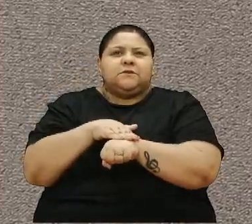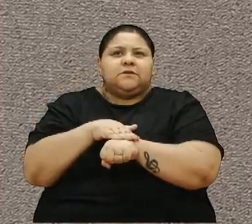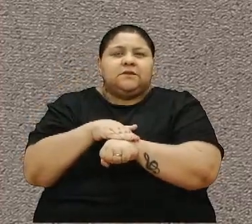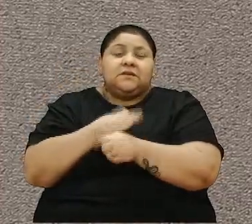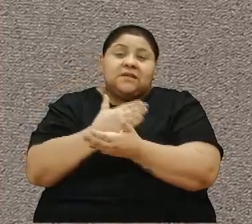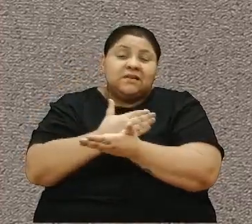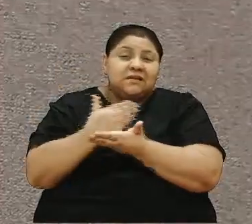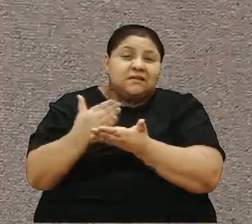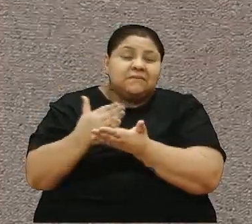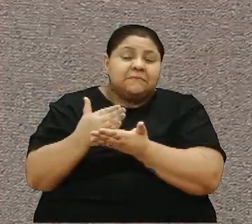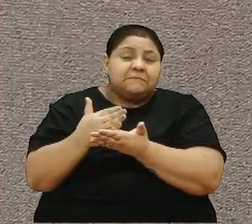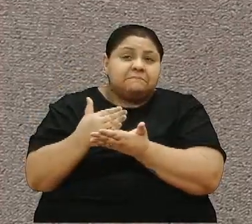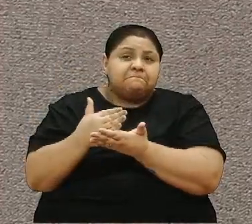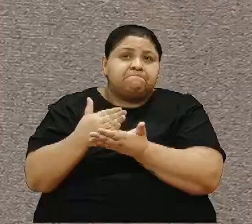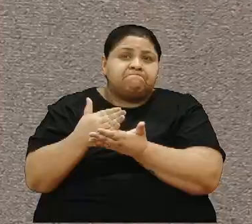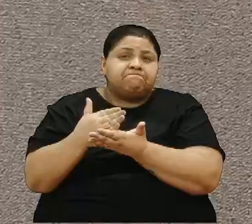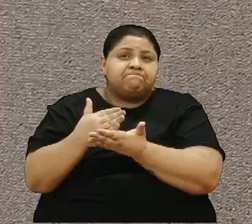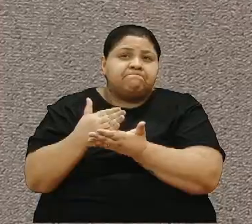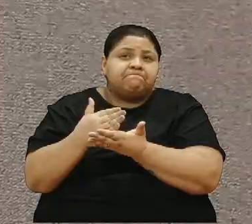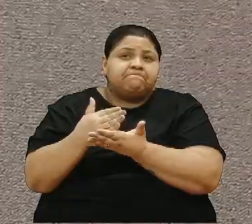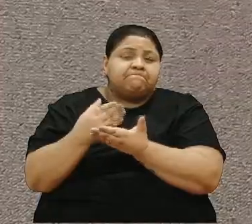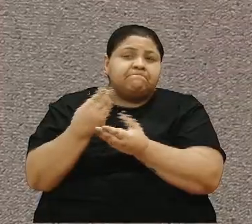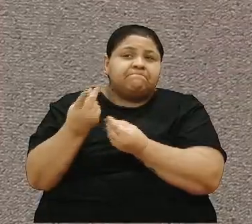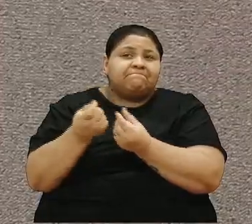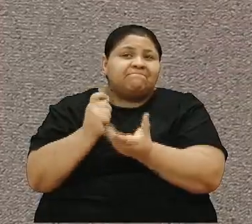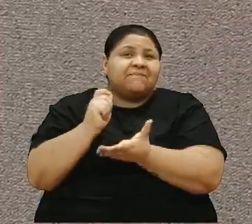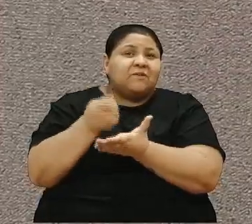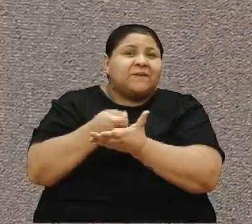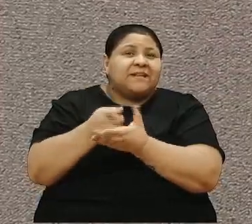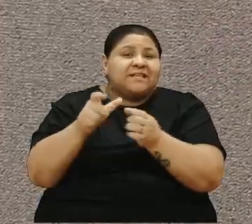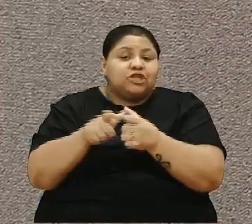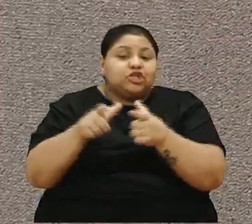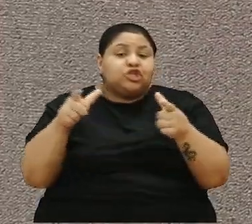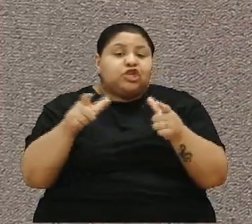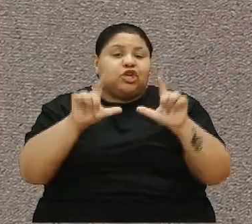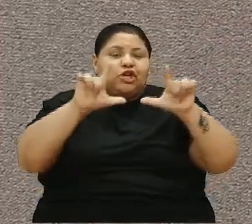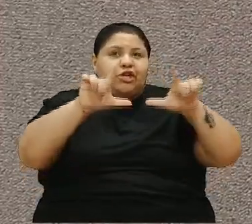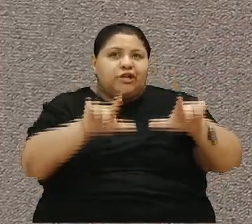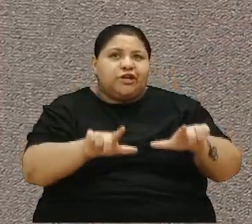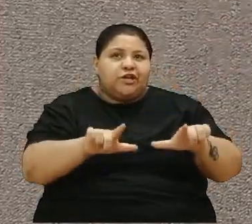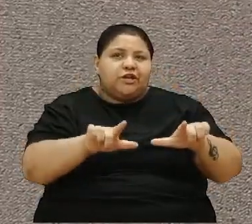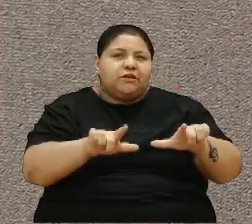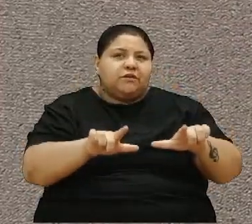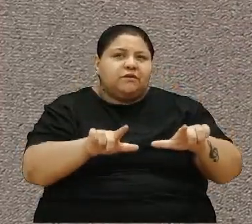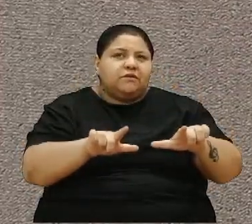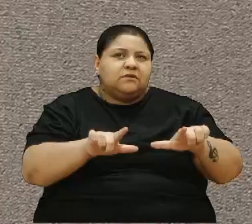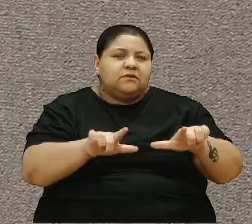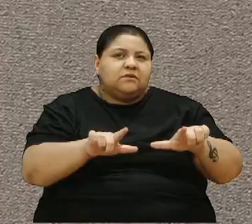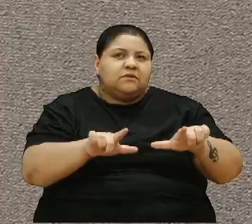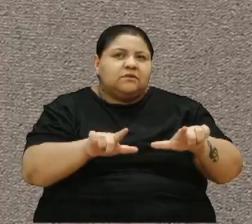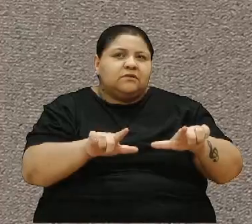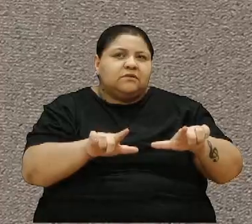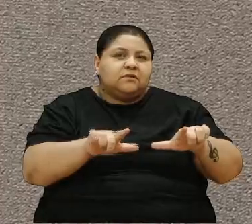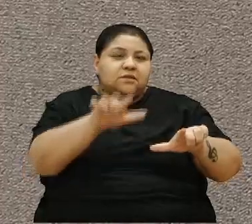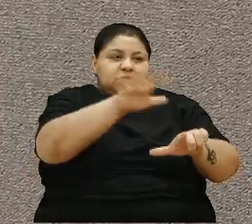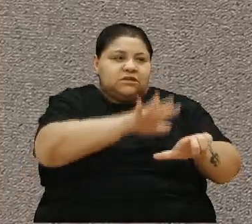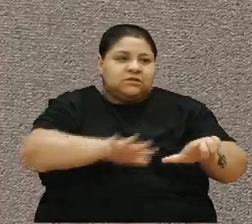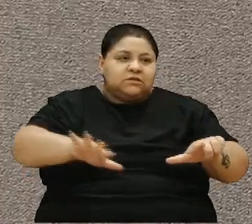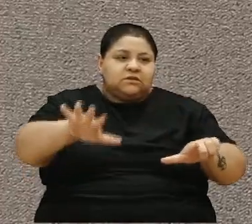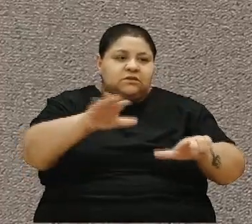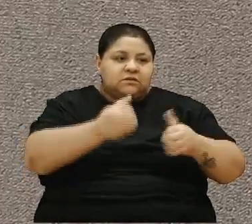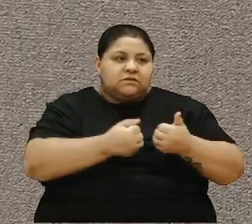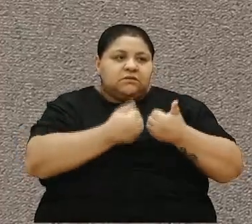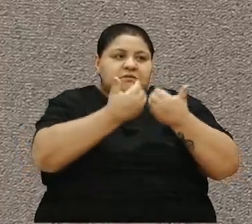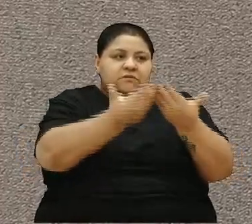inicialmente até era uma tentativa de ampliar o espaço de sessão dessa área. Deixa eu explicar